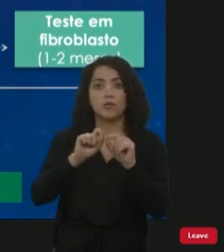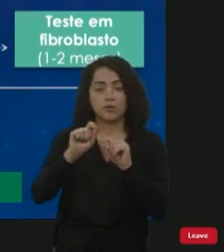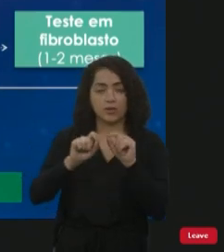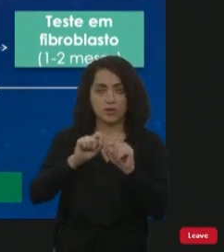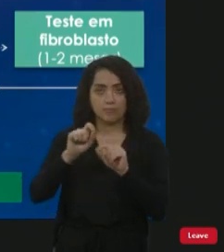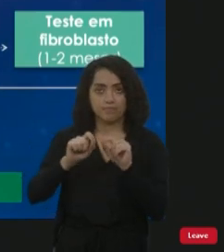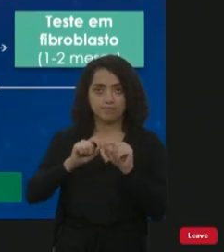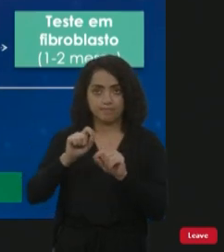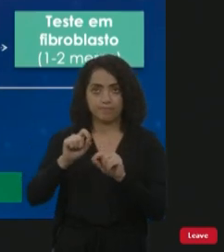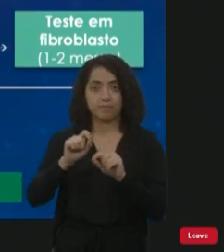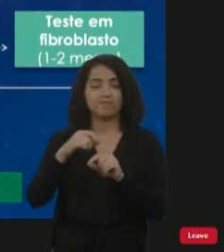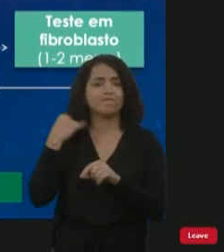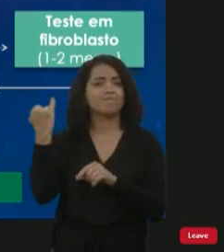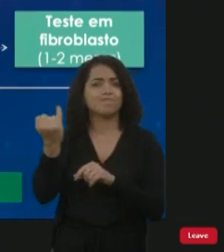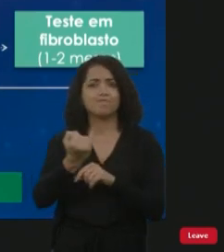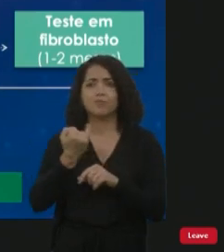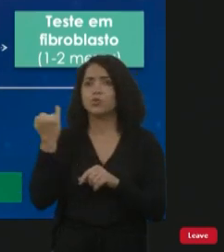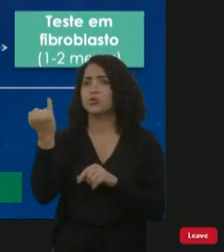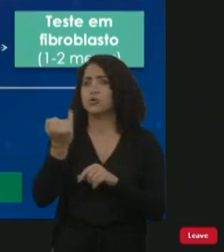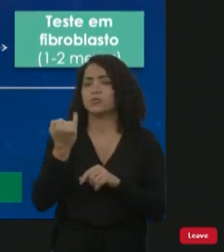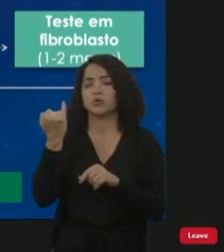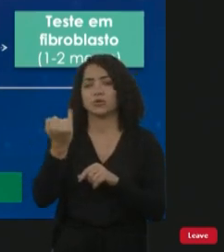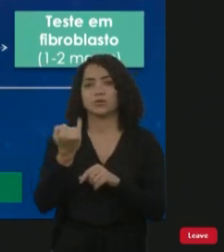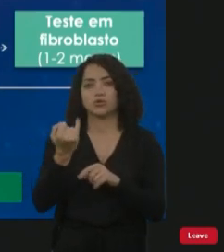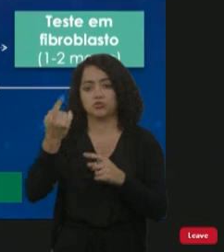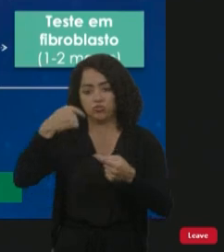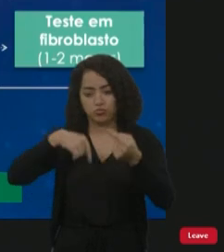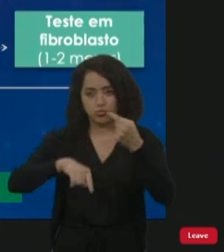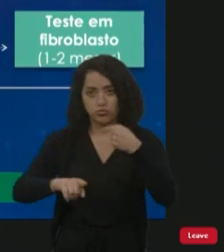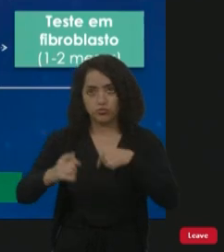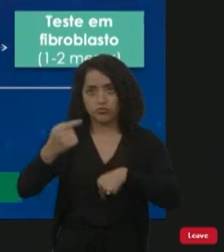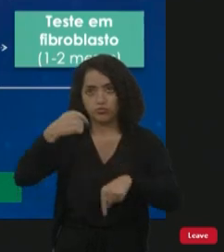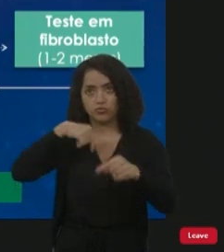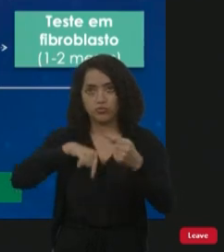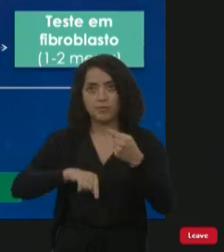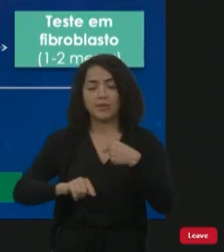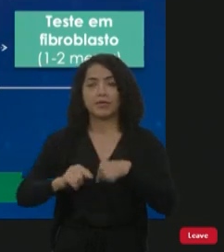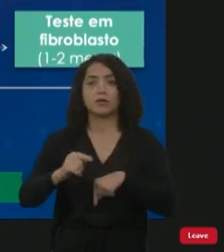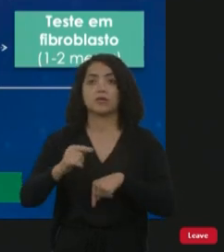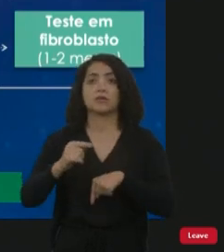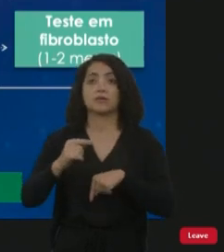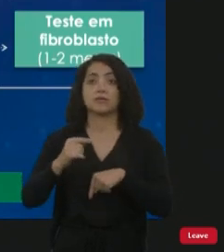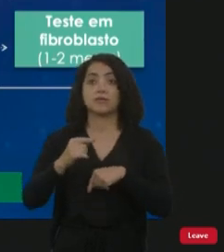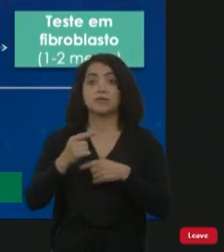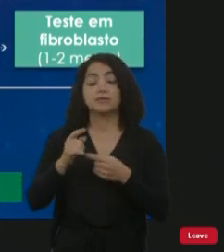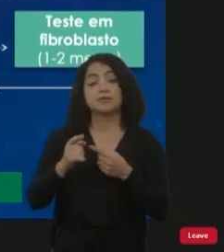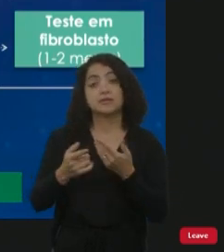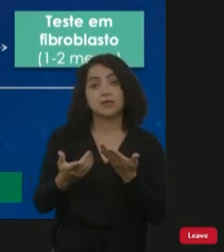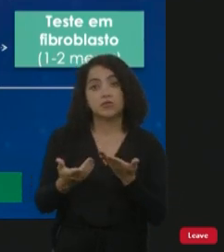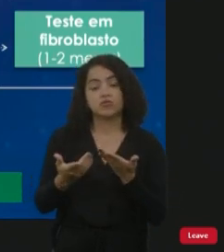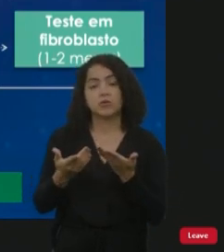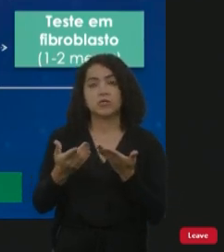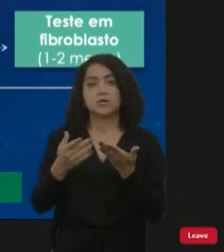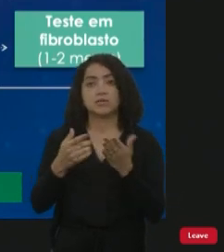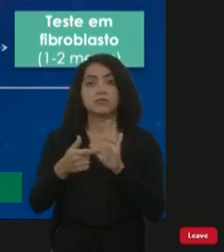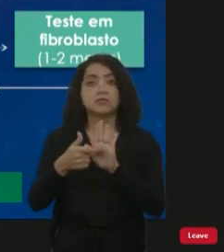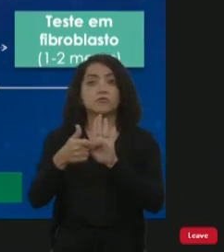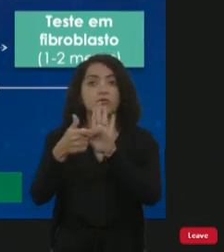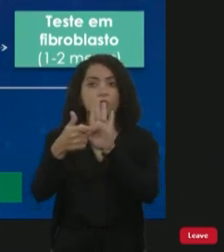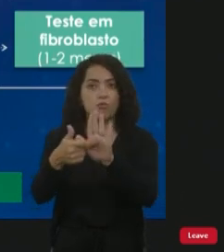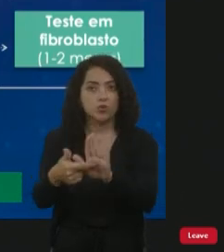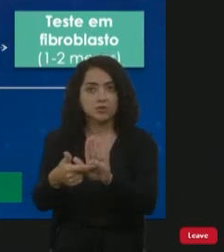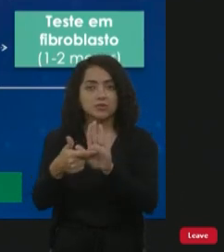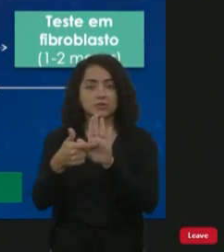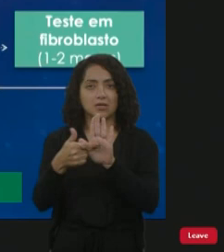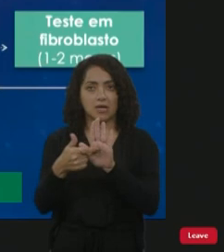de suma importância para a triagem metabólica. Tá? São exames que vão falar para a gente se